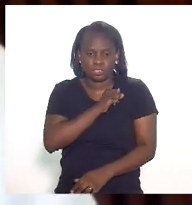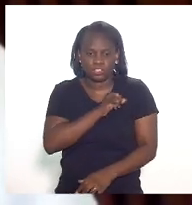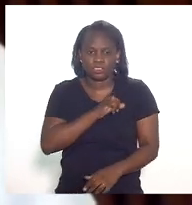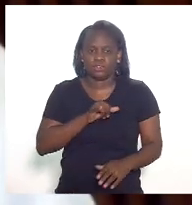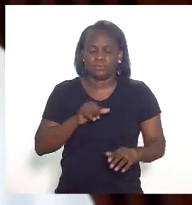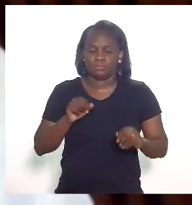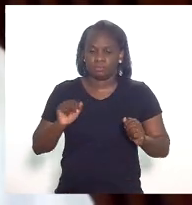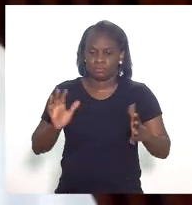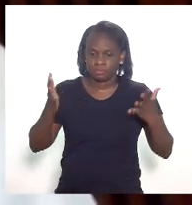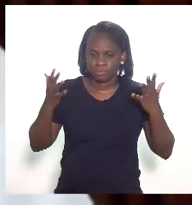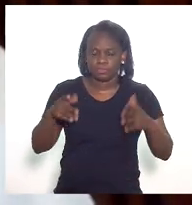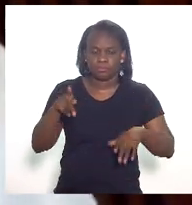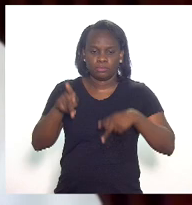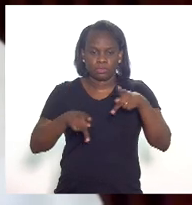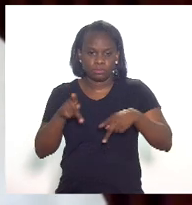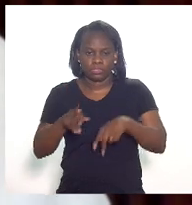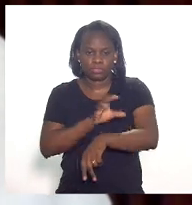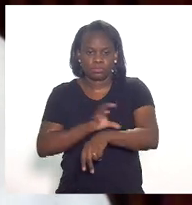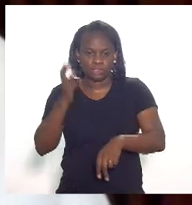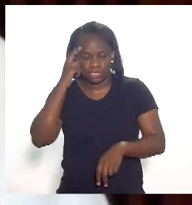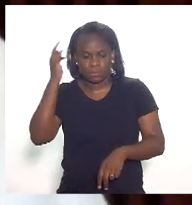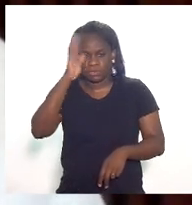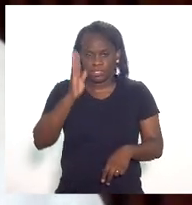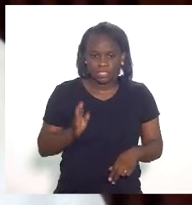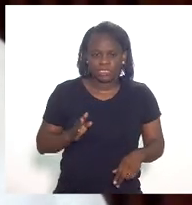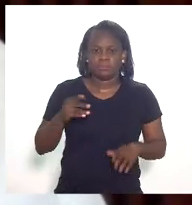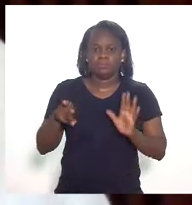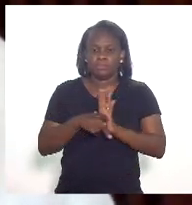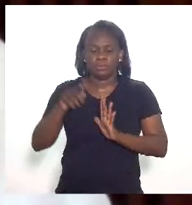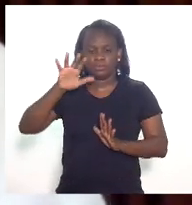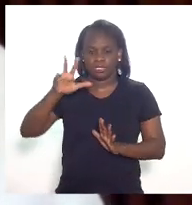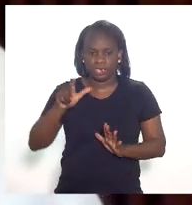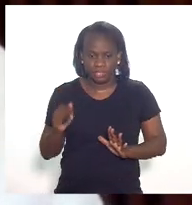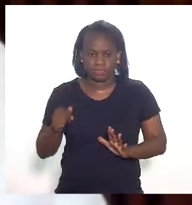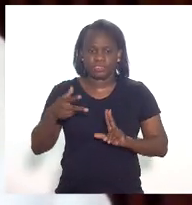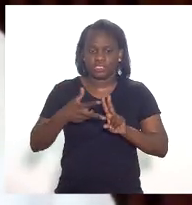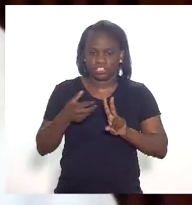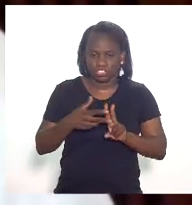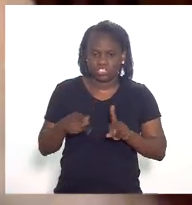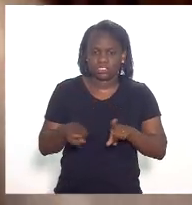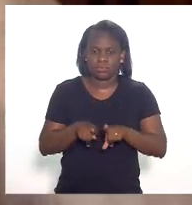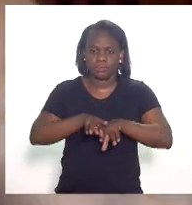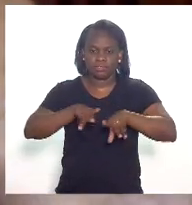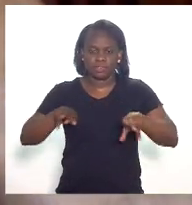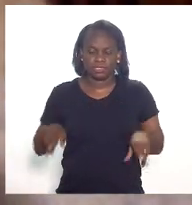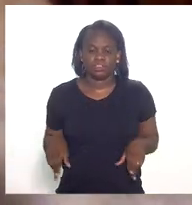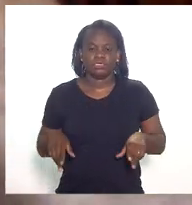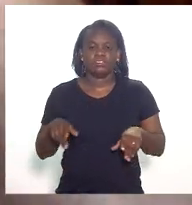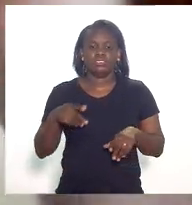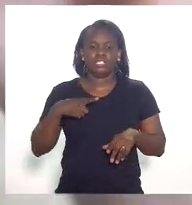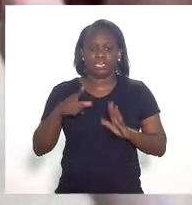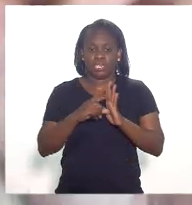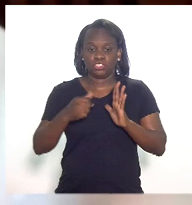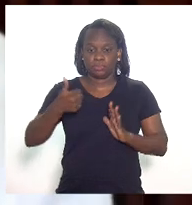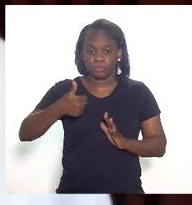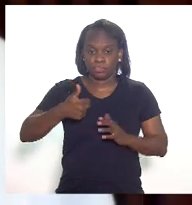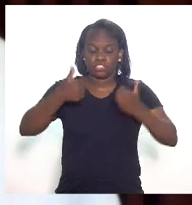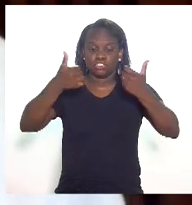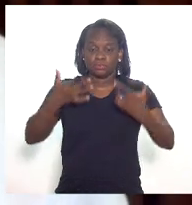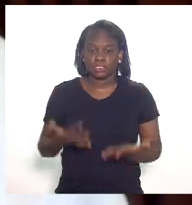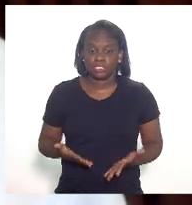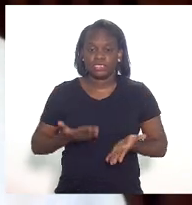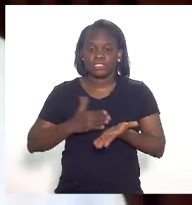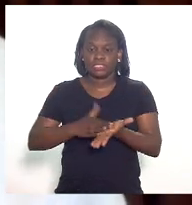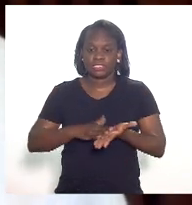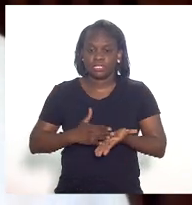culturas populares brasileiras de matizes africanas e indígenas e das outras providências, onde o primeiro artigo especifica samba